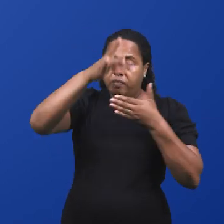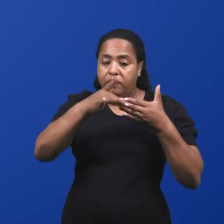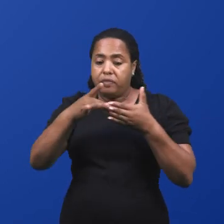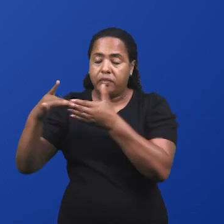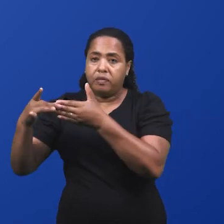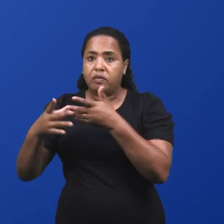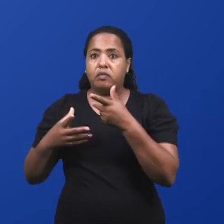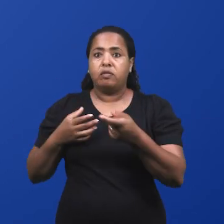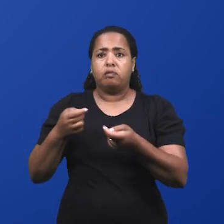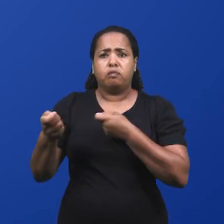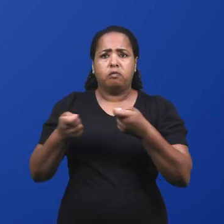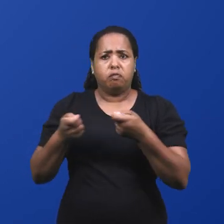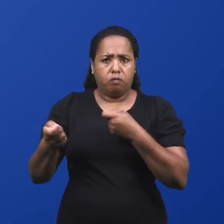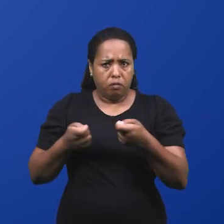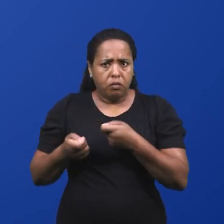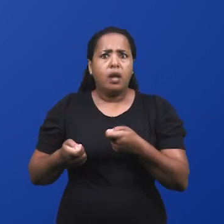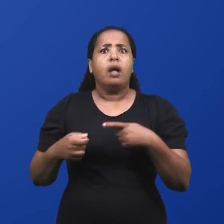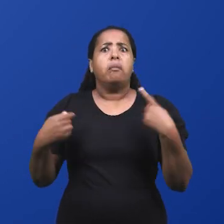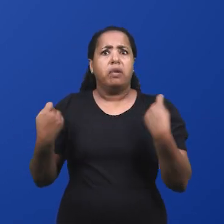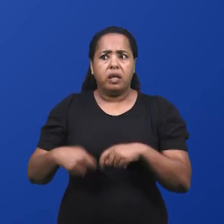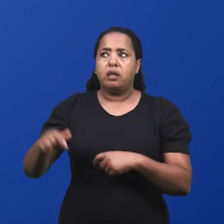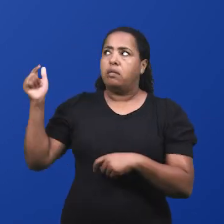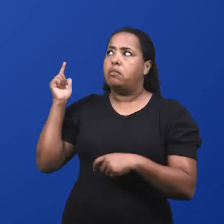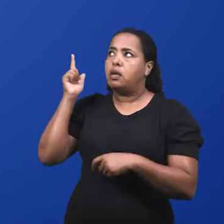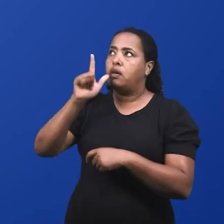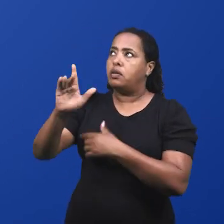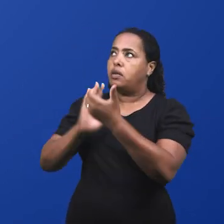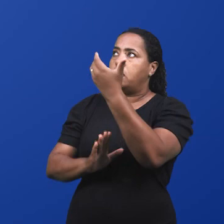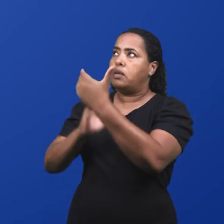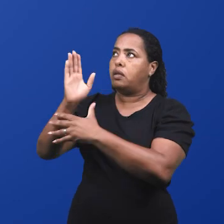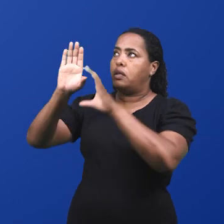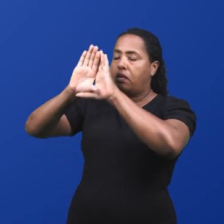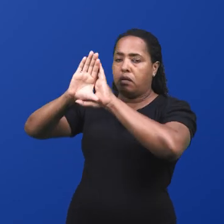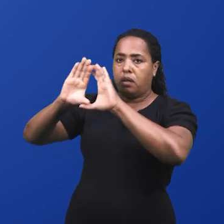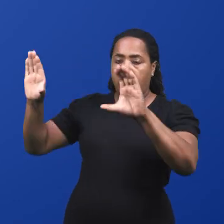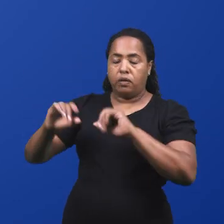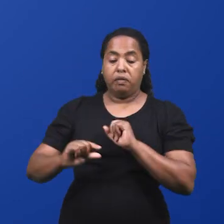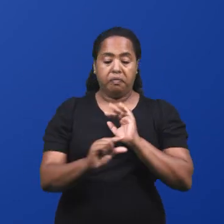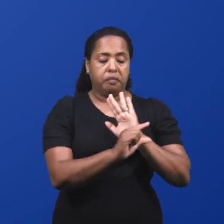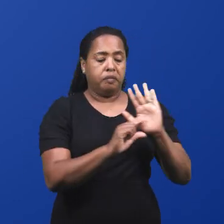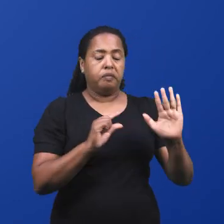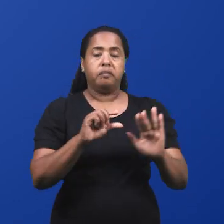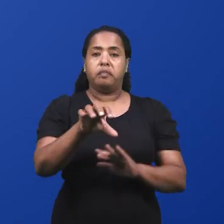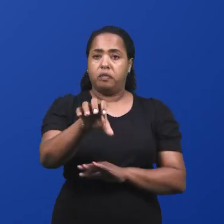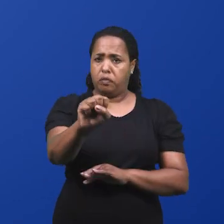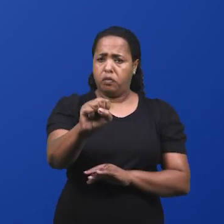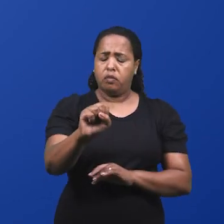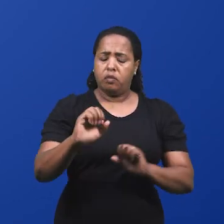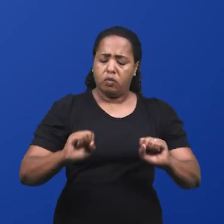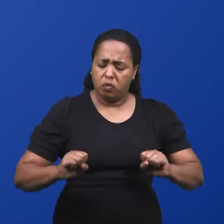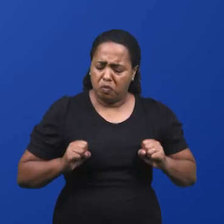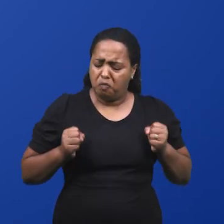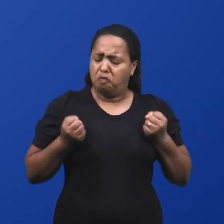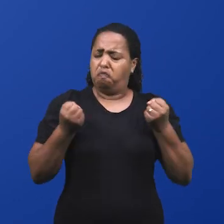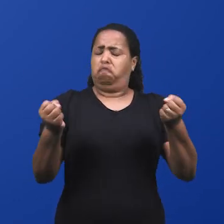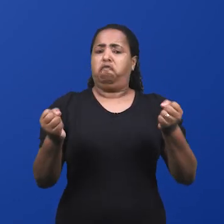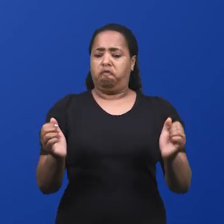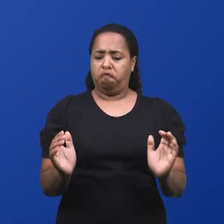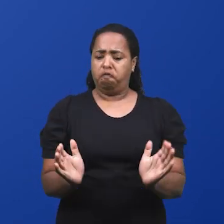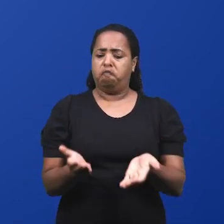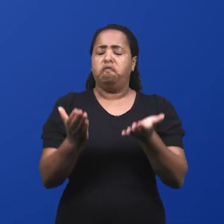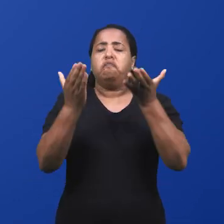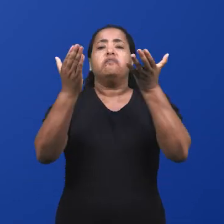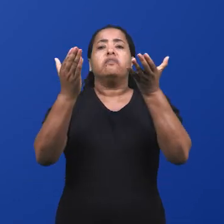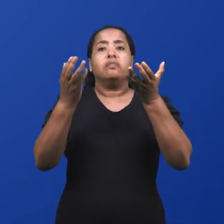Santo. Senão, não vai alcançar a eternidade com Deus. No versículo 8, esforça-te e tem